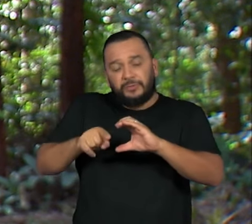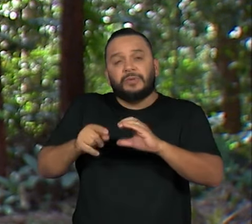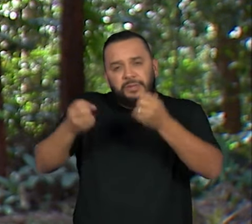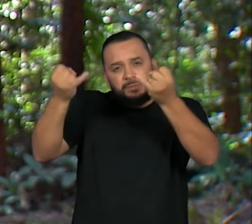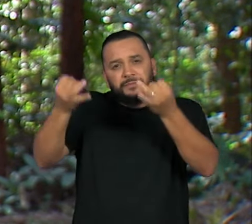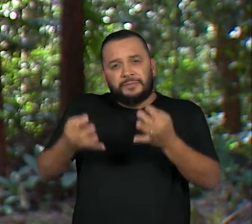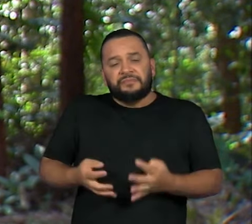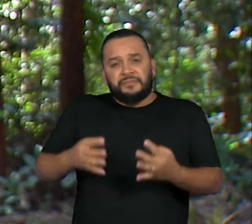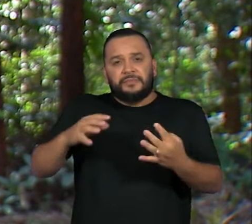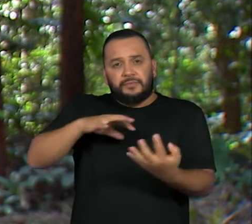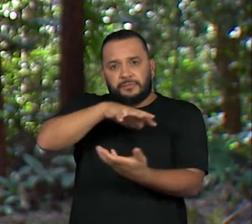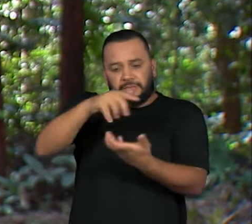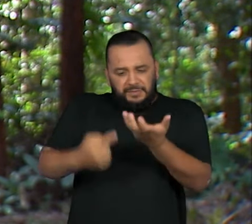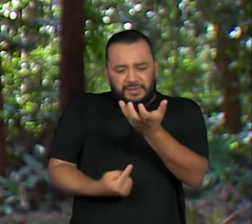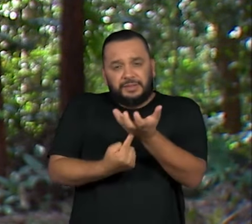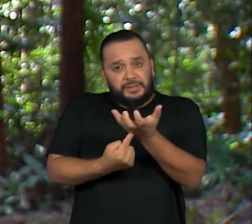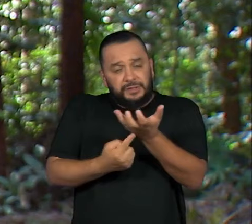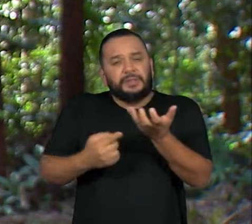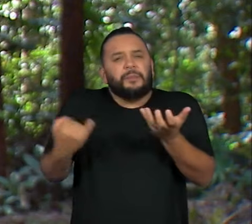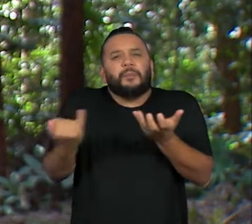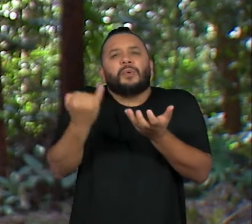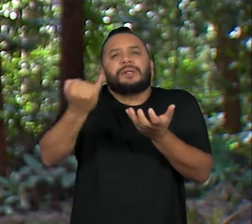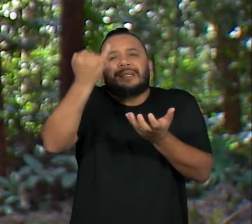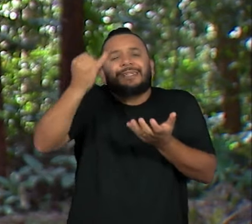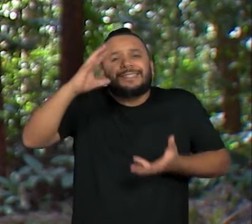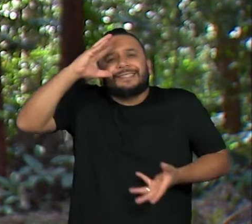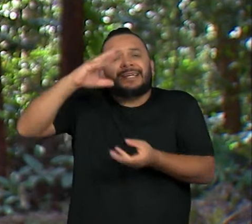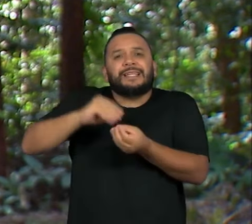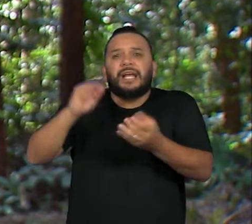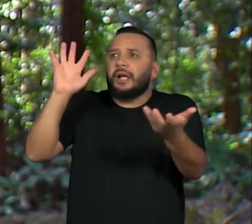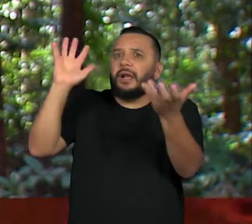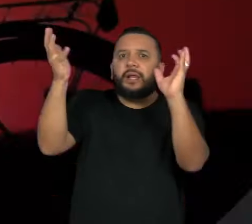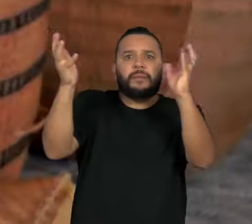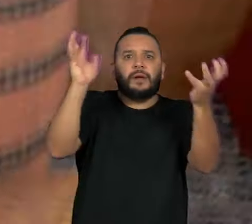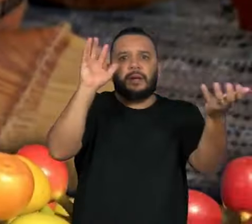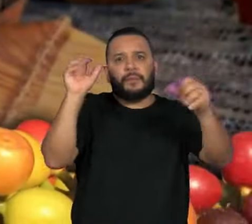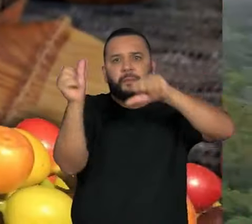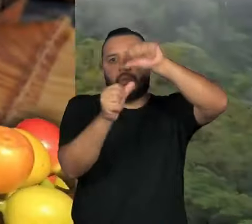para entender as alterações do clima no mundo. E veja também: